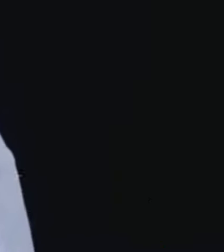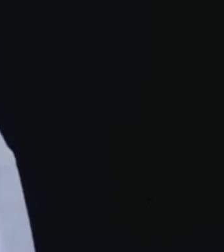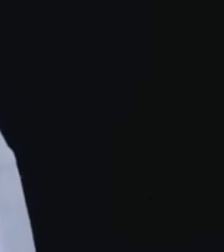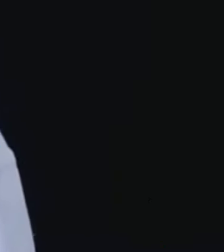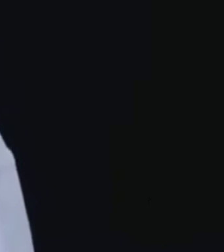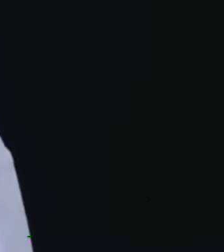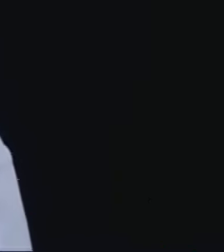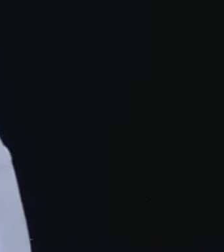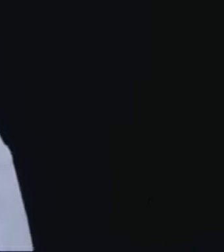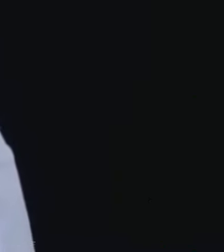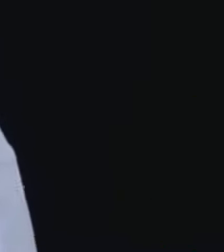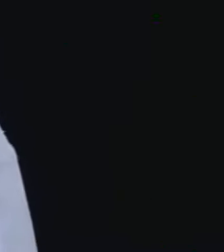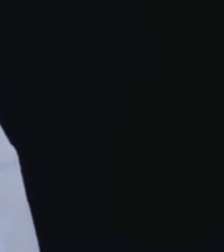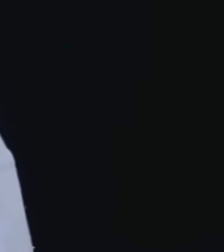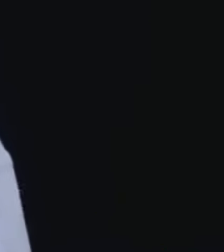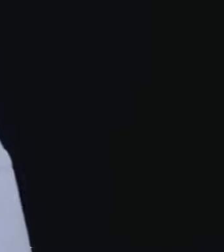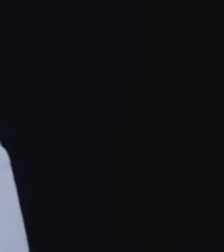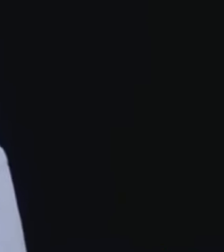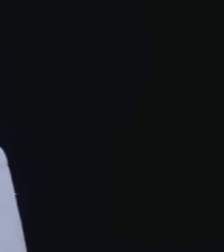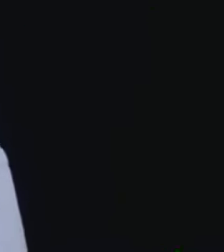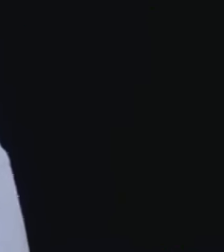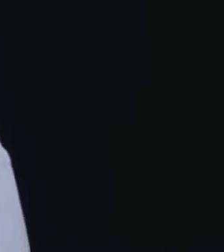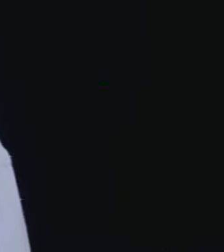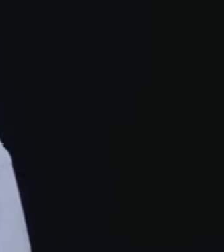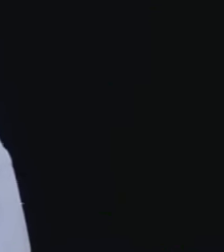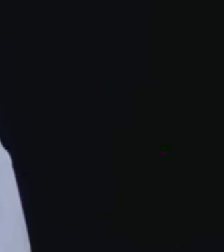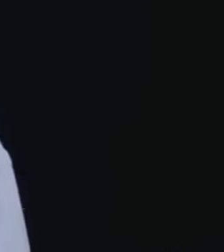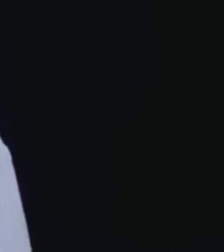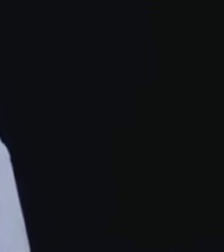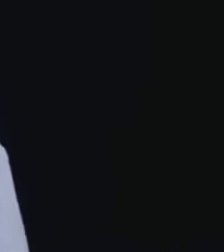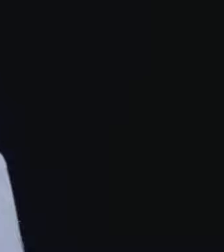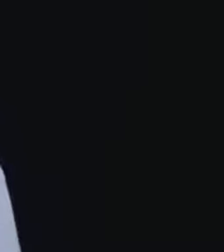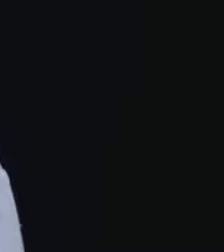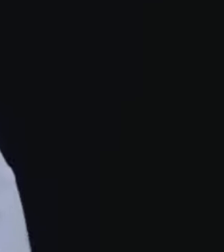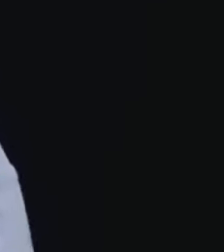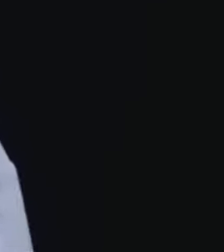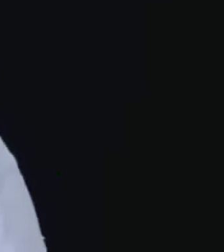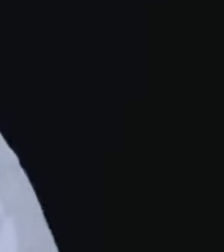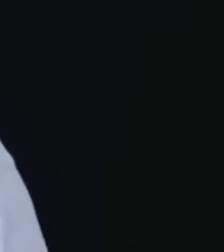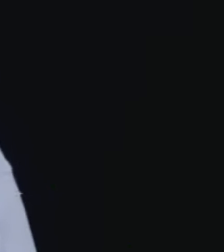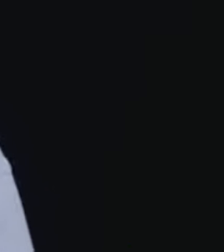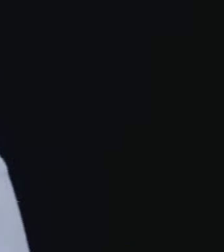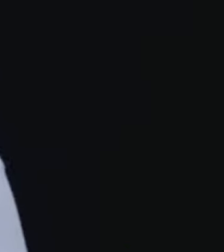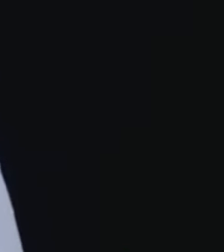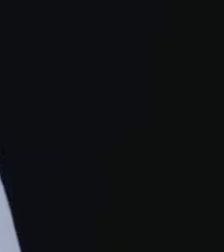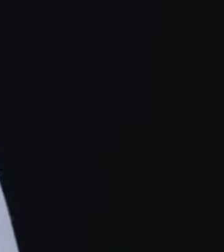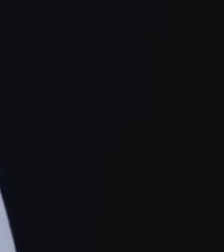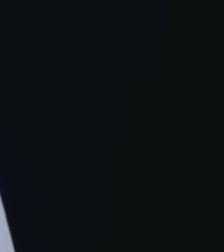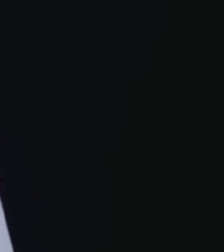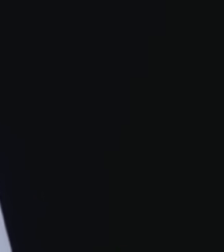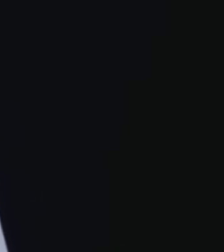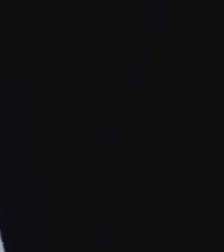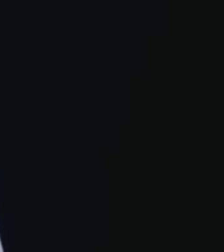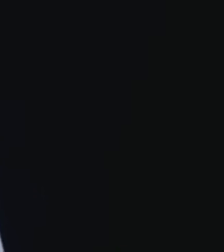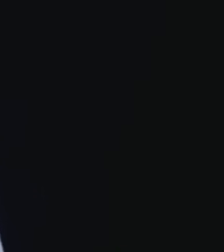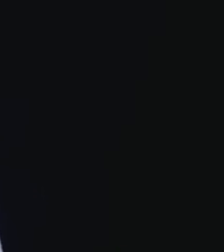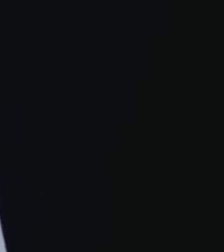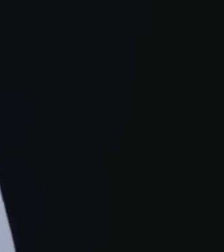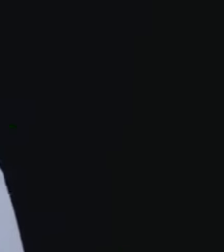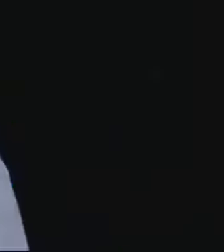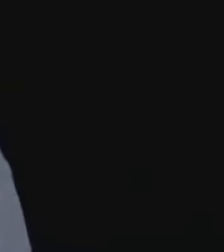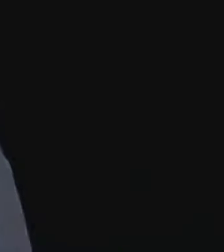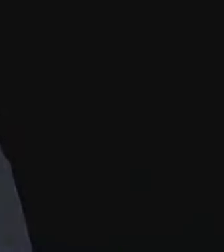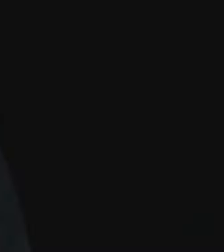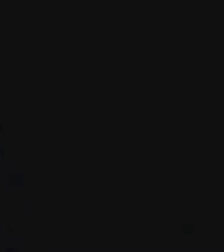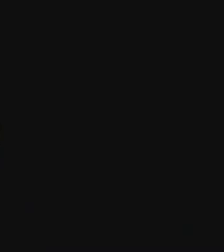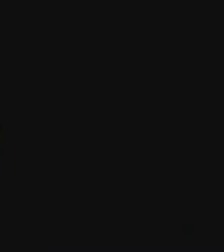Vós sois o estorvo da pátria, o esgoto da sociedade, o câncer do